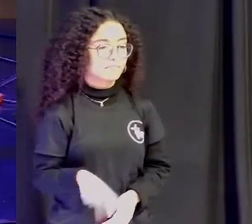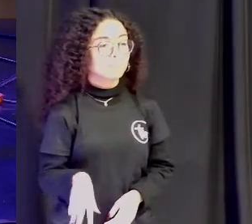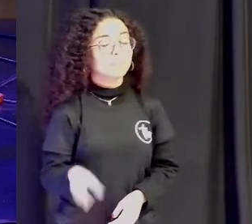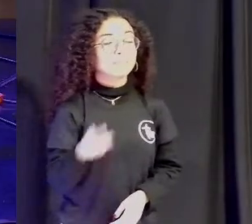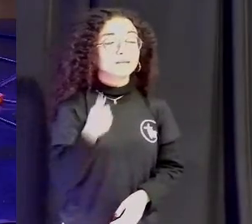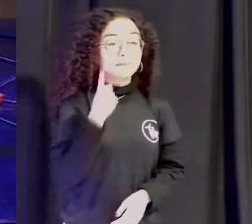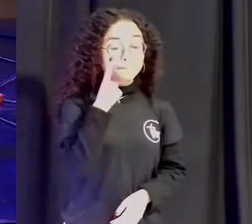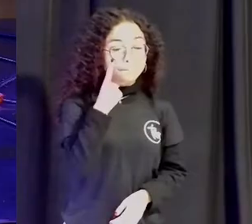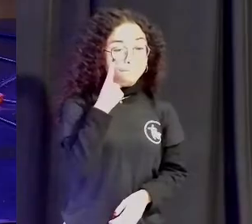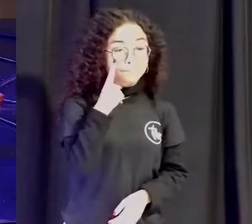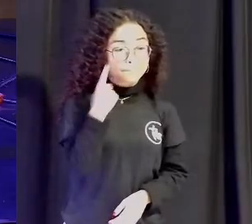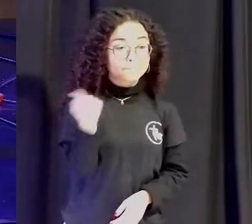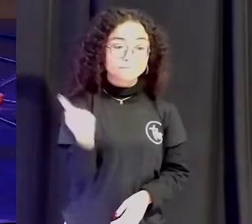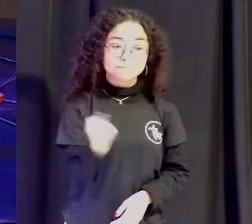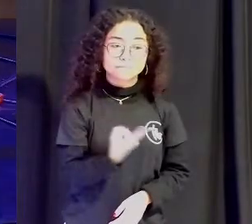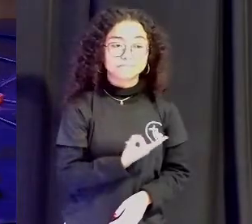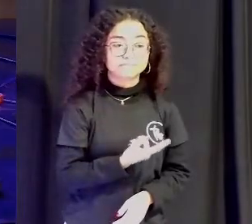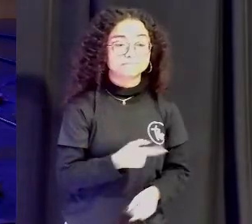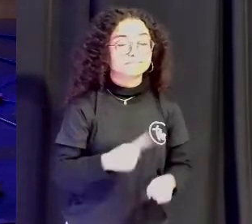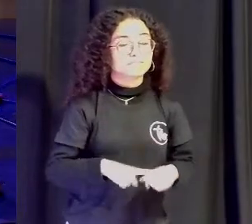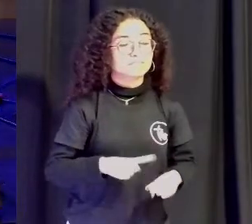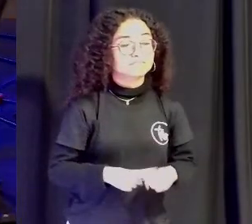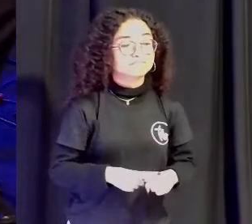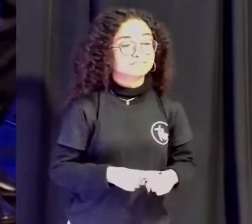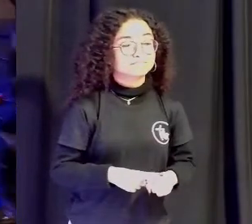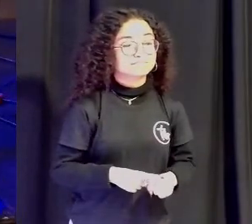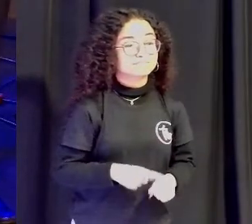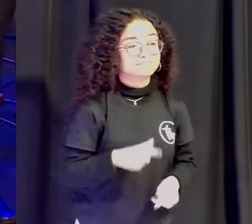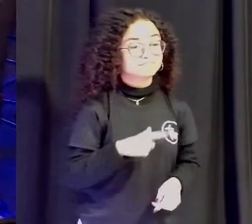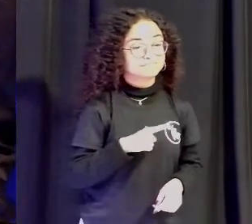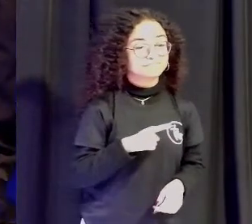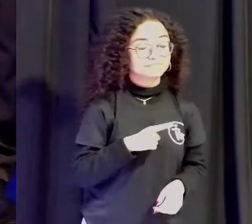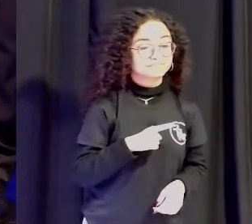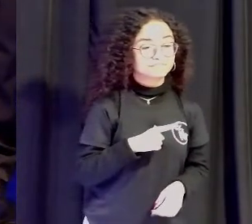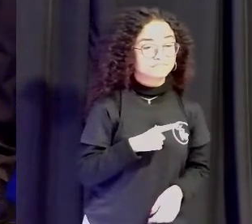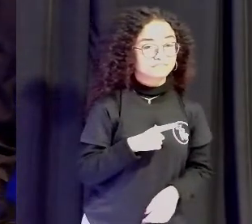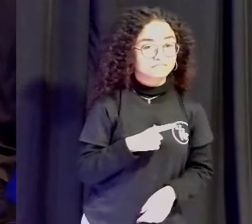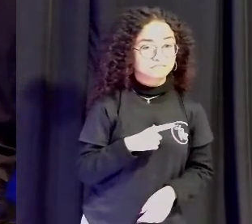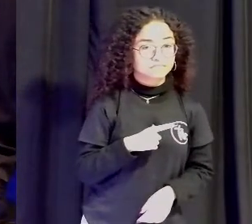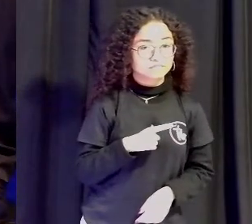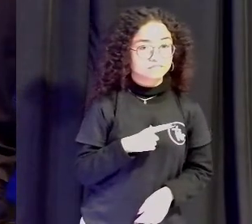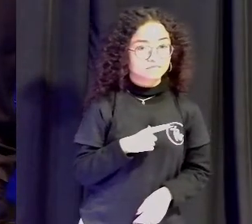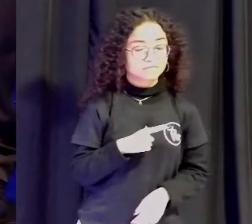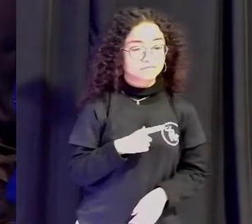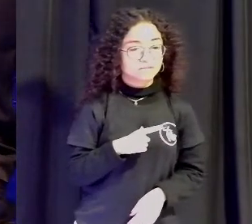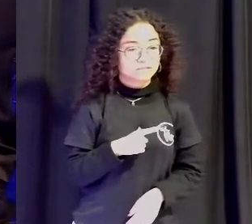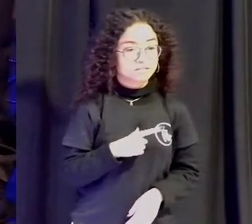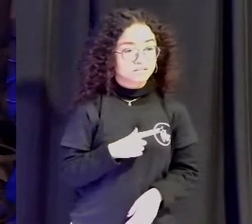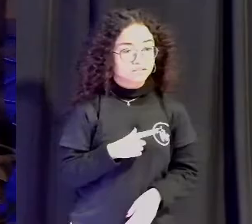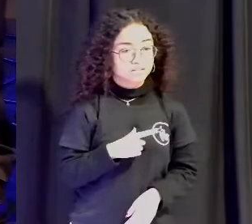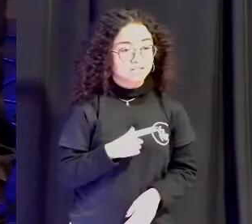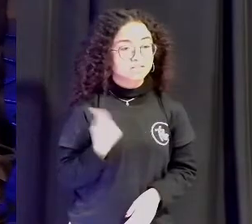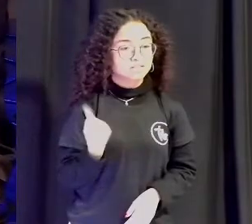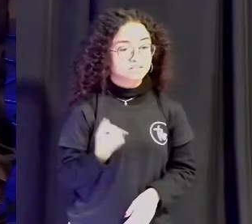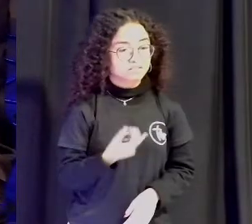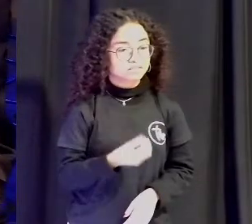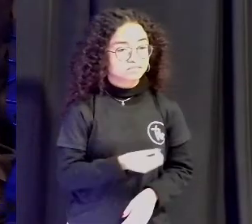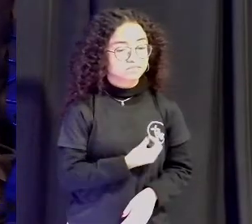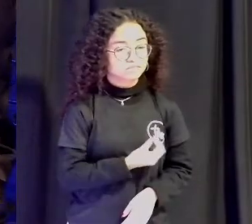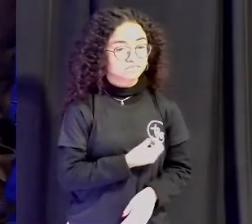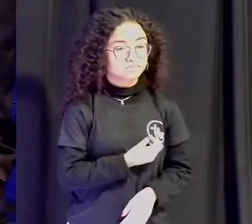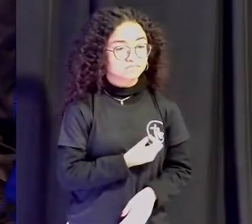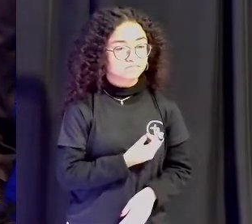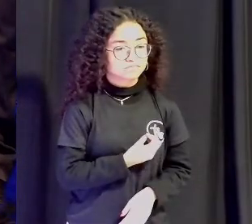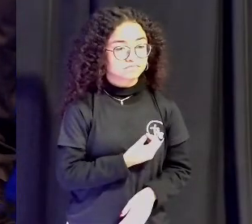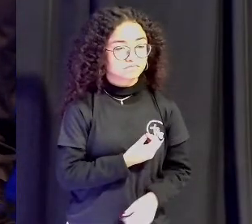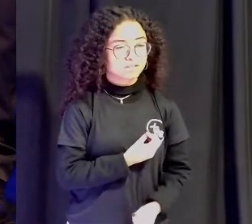Olhe para nós, porque nós temos em nós aquilo